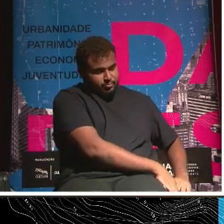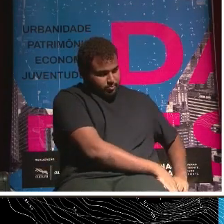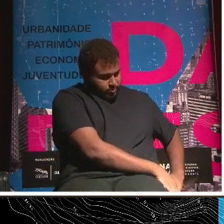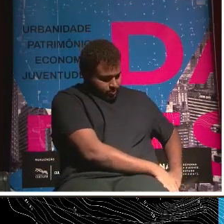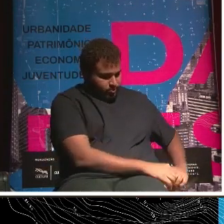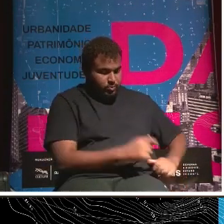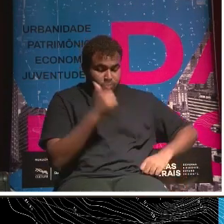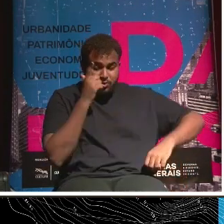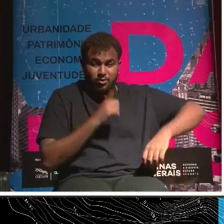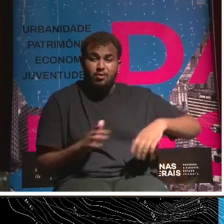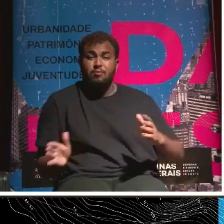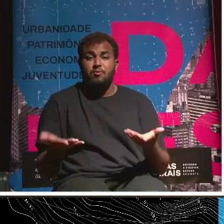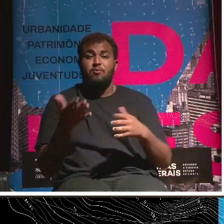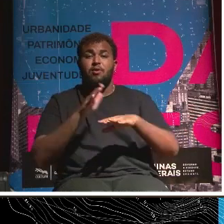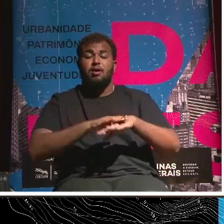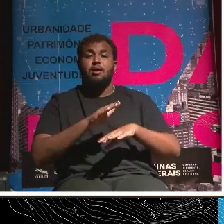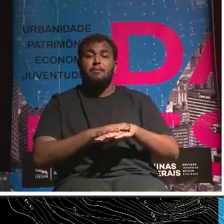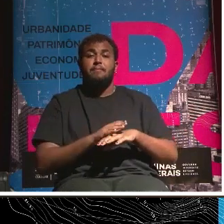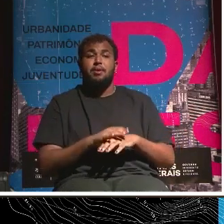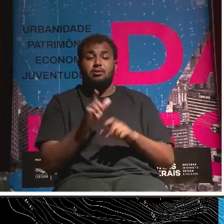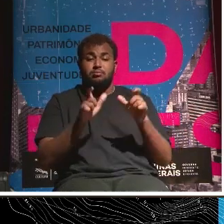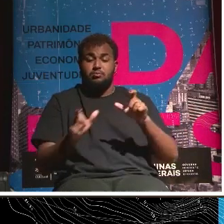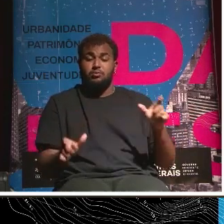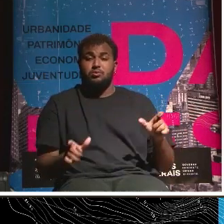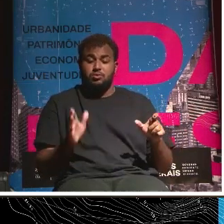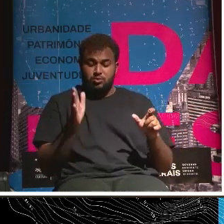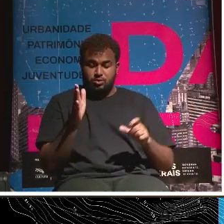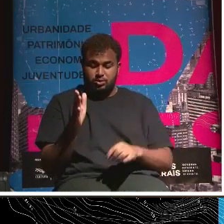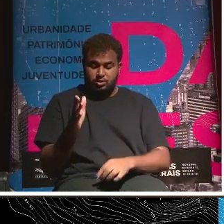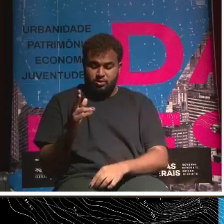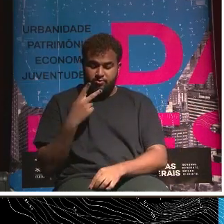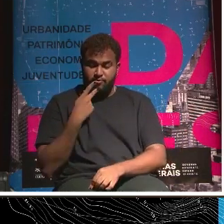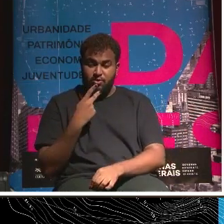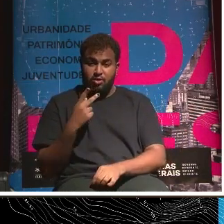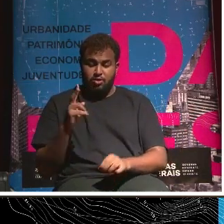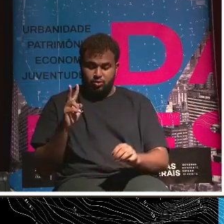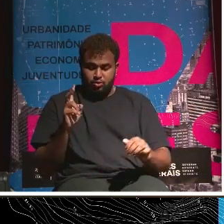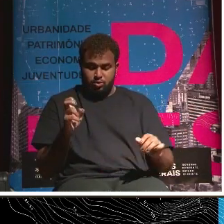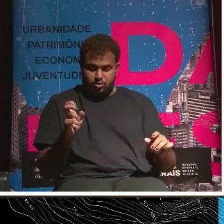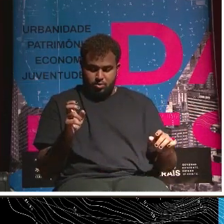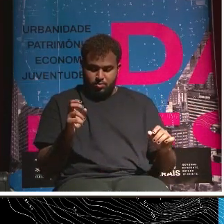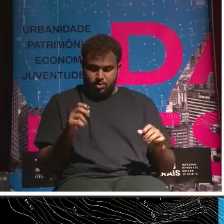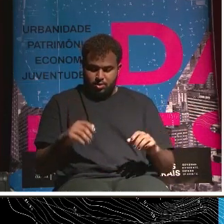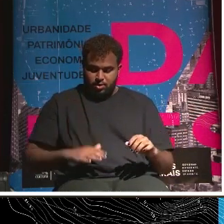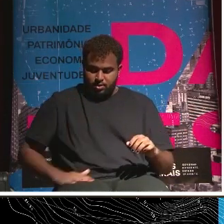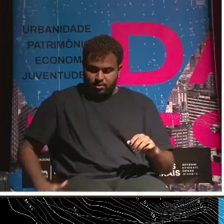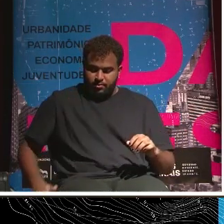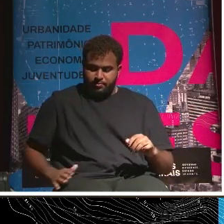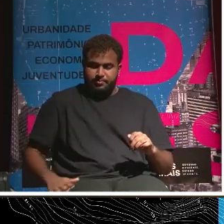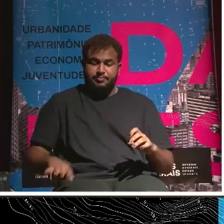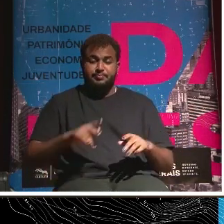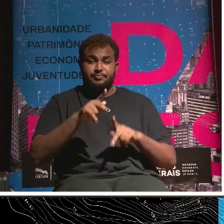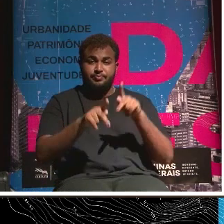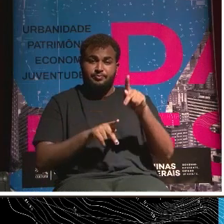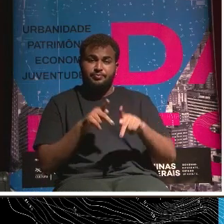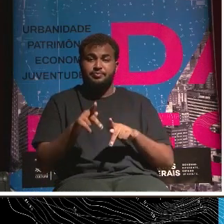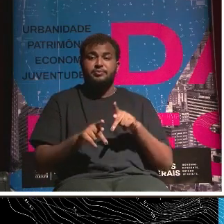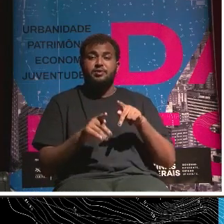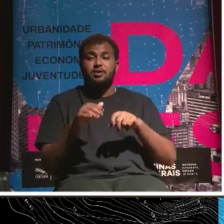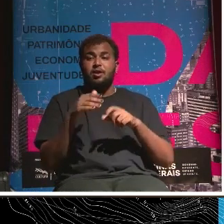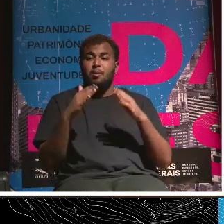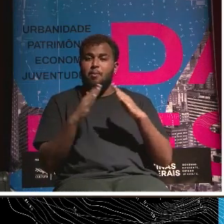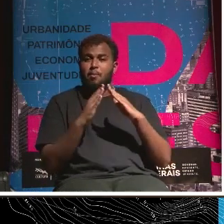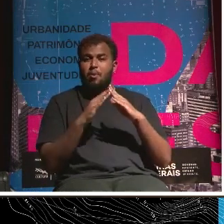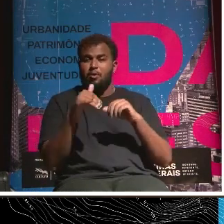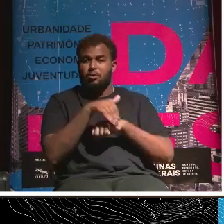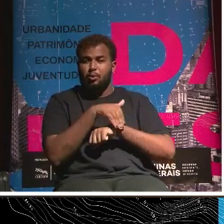isso, é aquilo que o pessoal tem tratado com a população, né, com as pessoas em situação de rua, que é uma